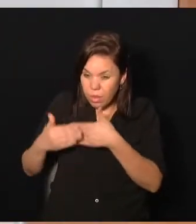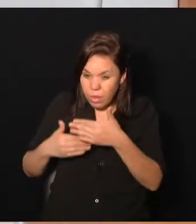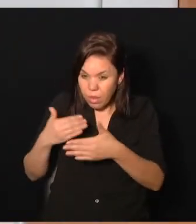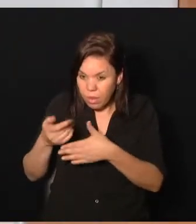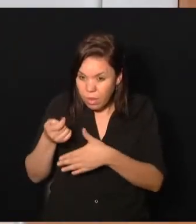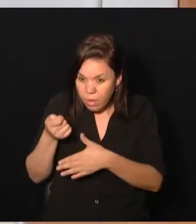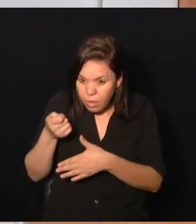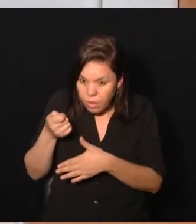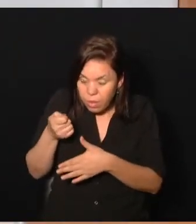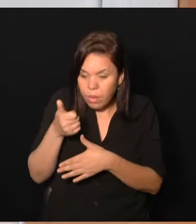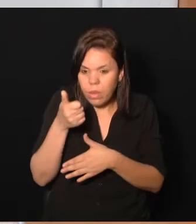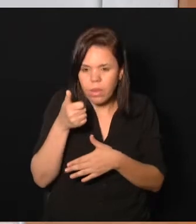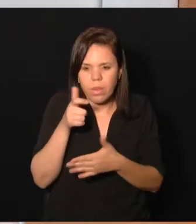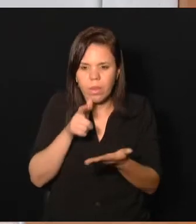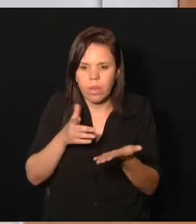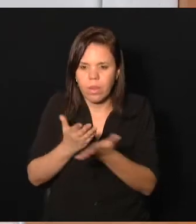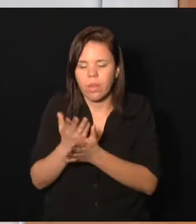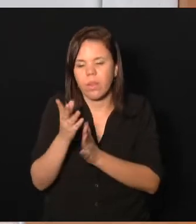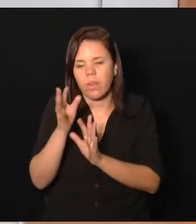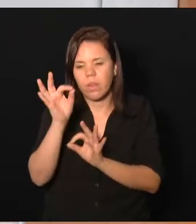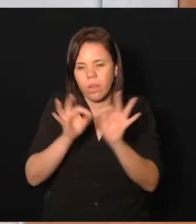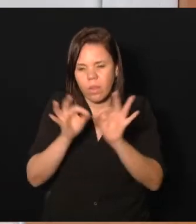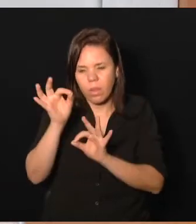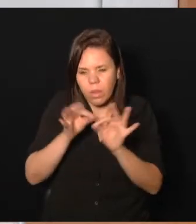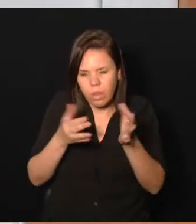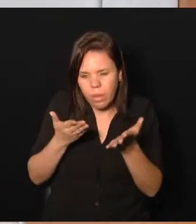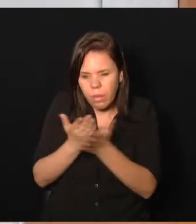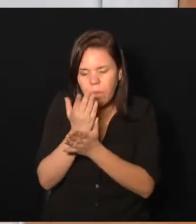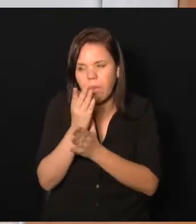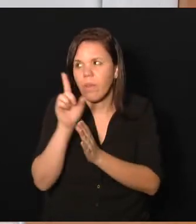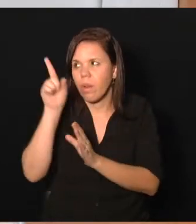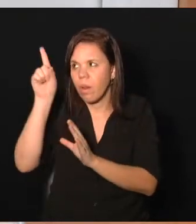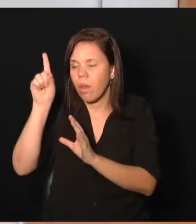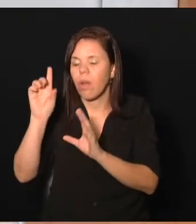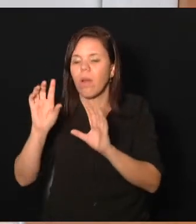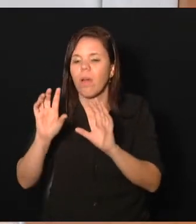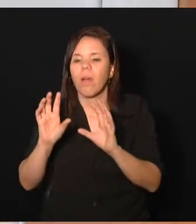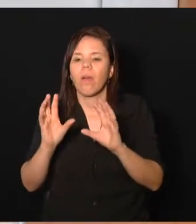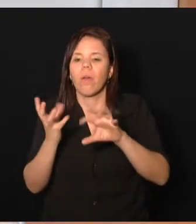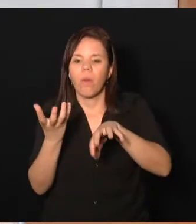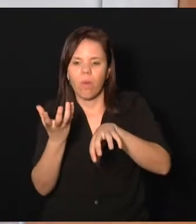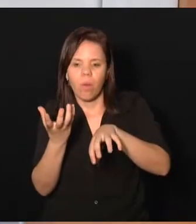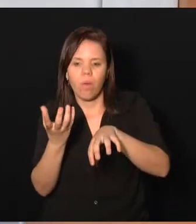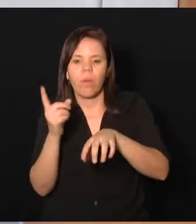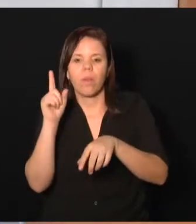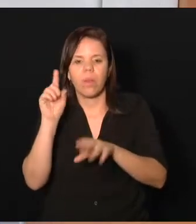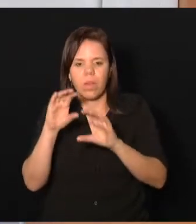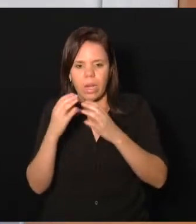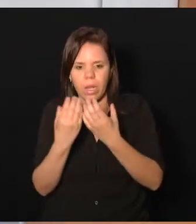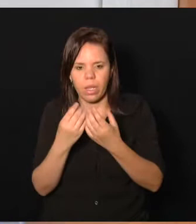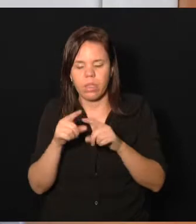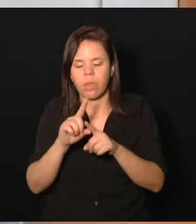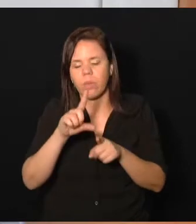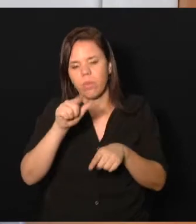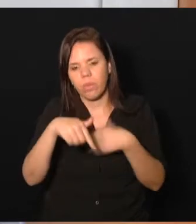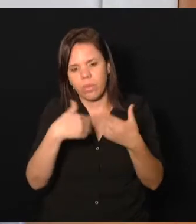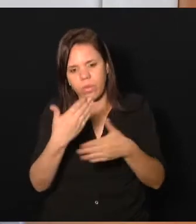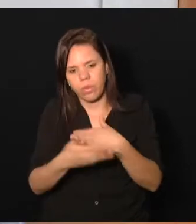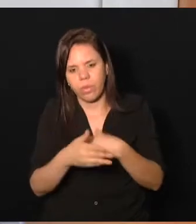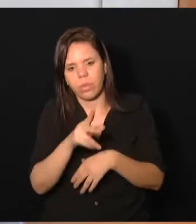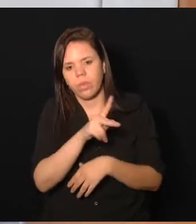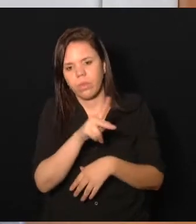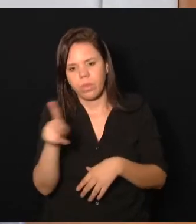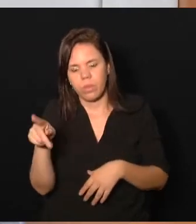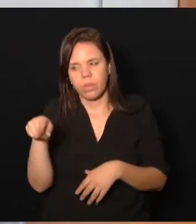lá. Projeto aprovado pelo Congresso. Foi para sanção